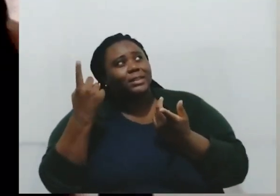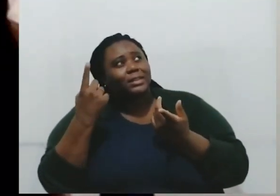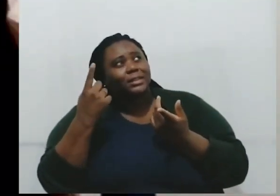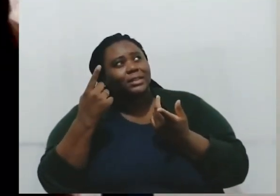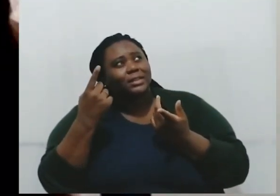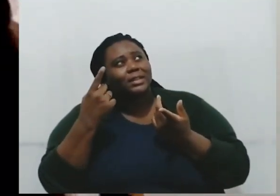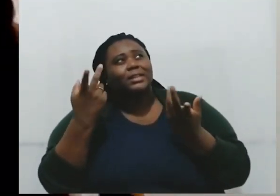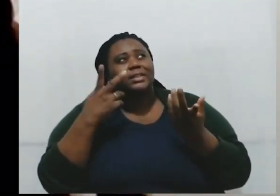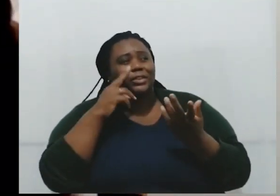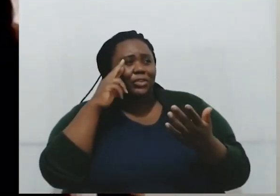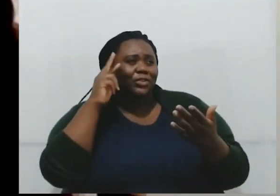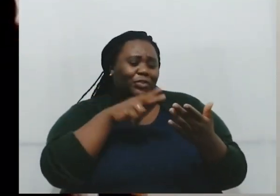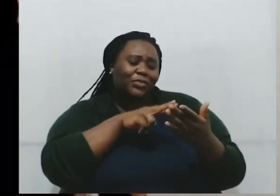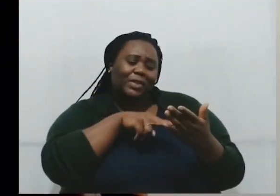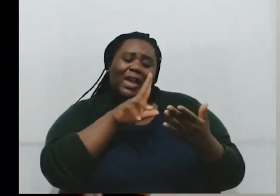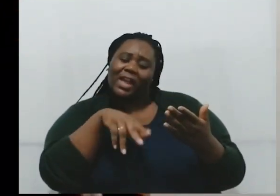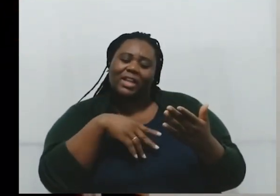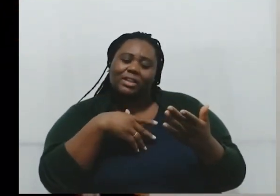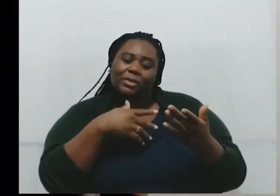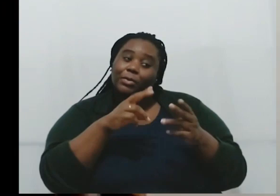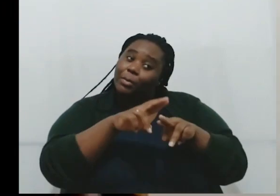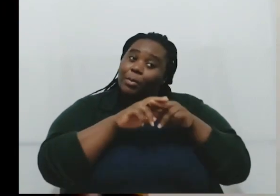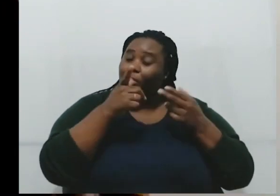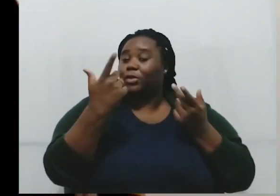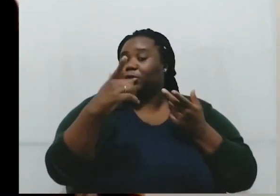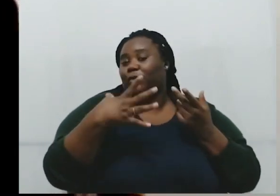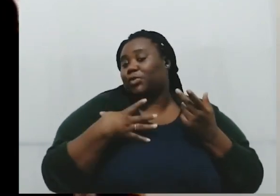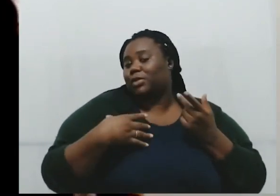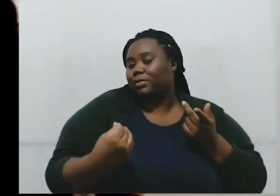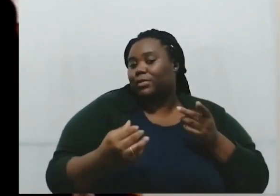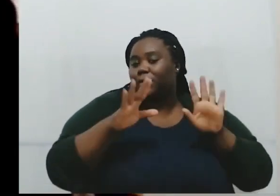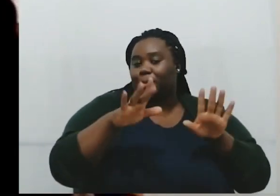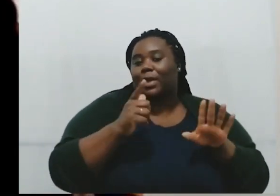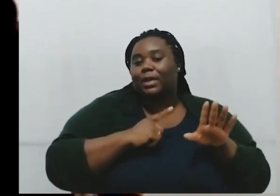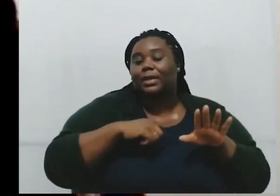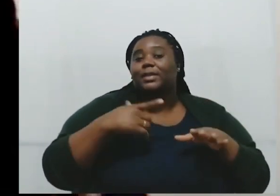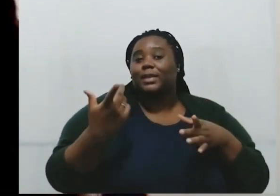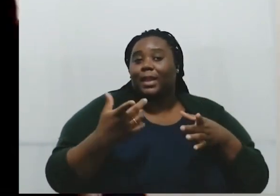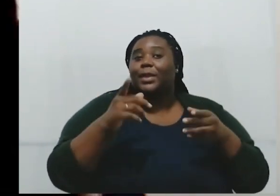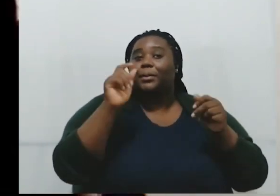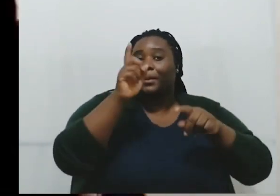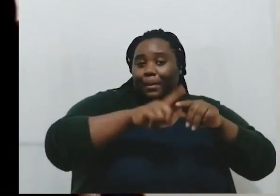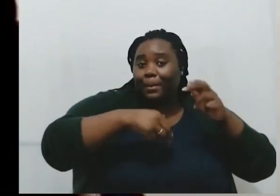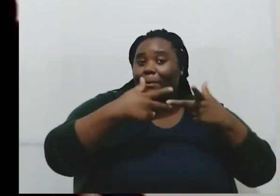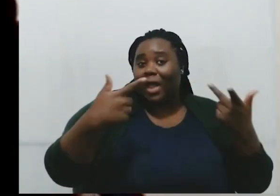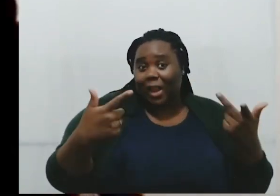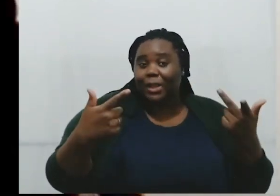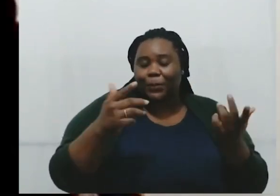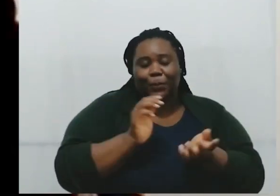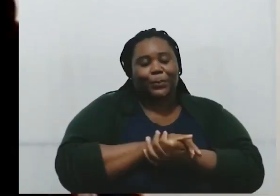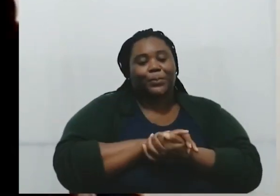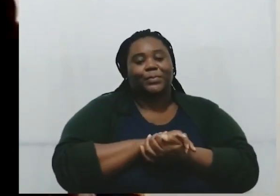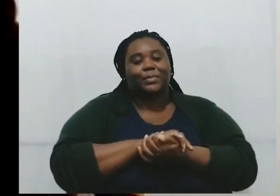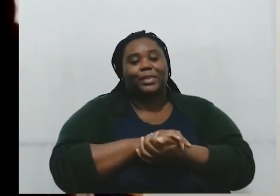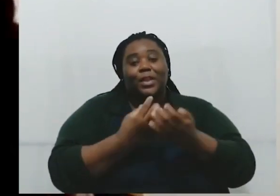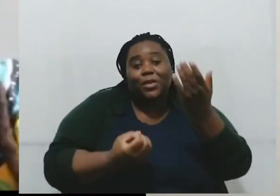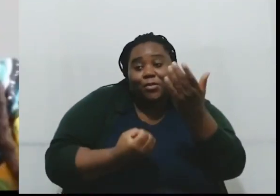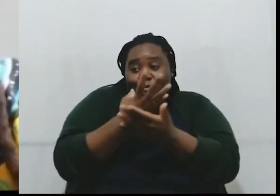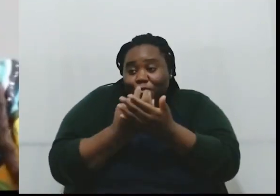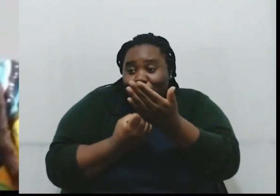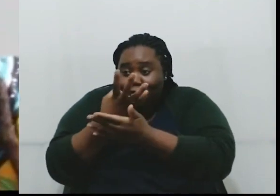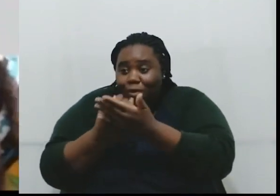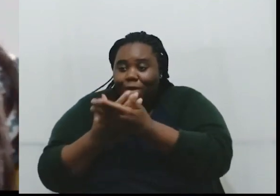aí por isso que eu não tenho filhos e eu tenho obras, né? E aí vou criando obras, seja onde